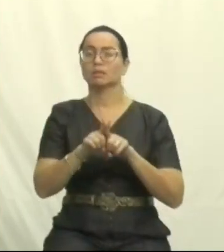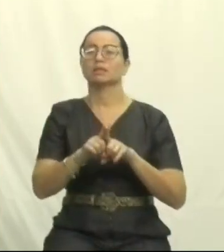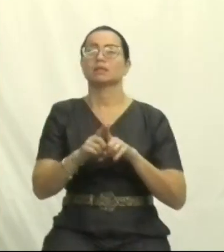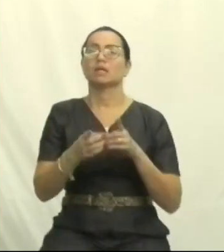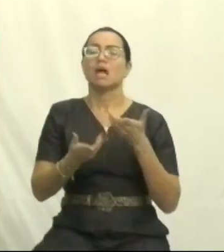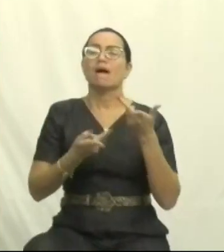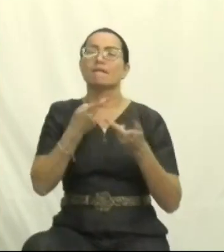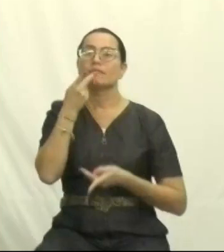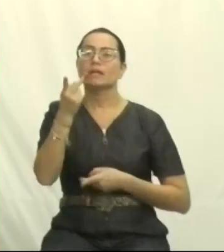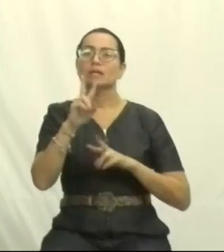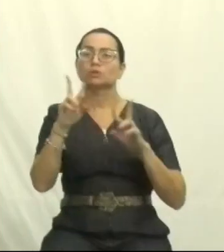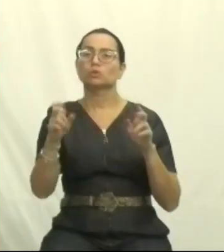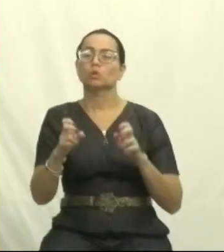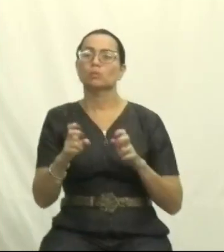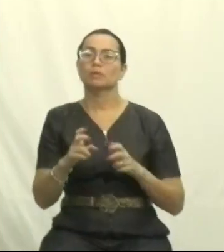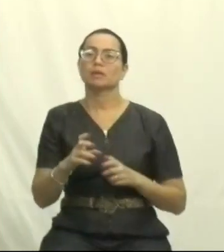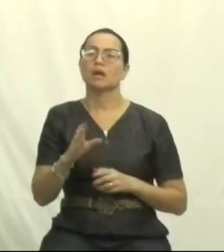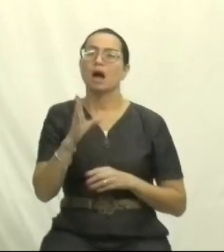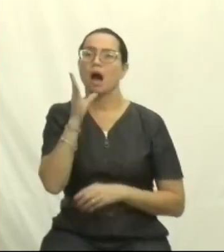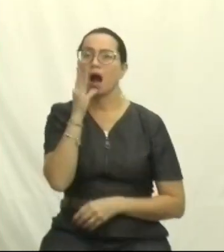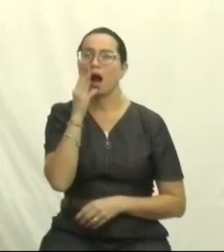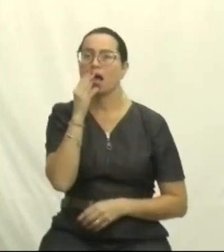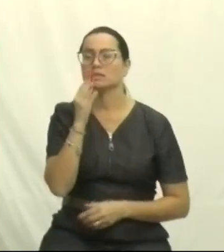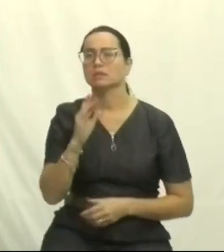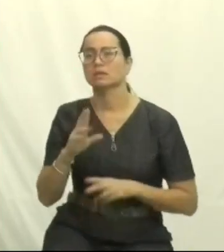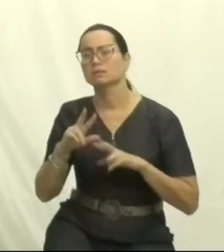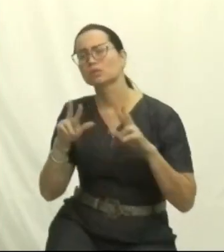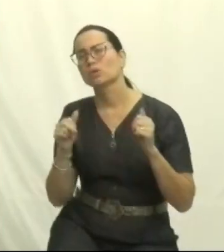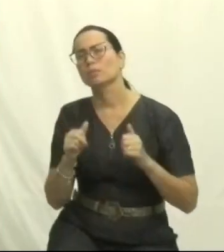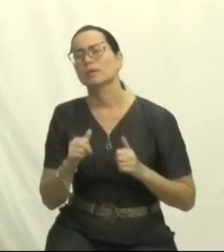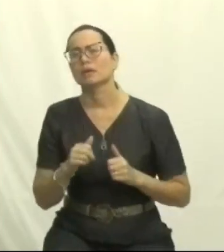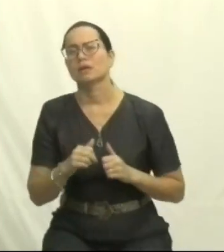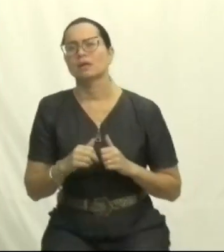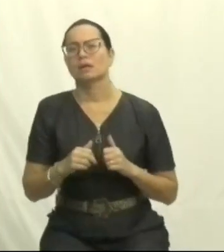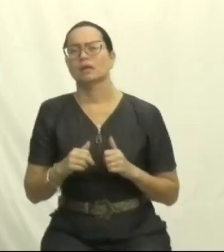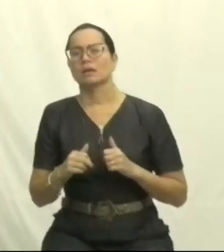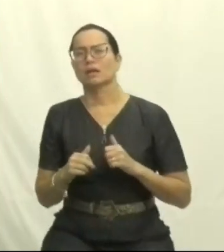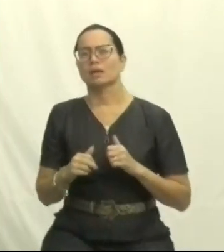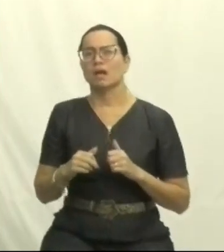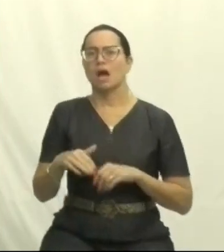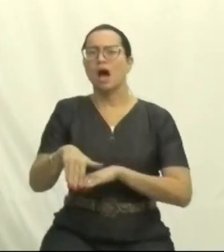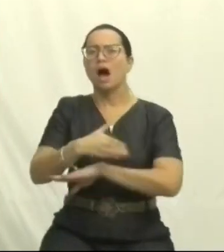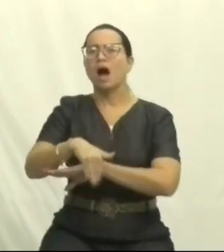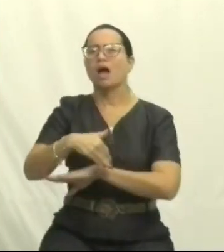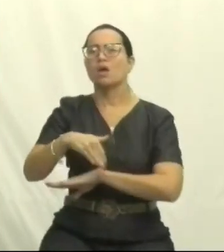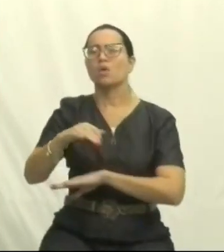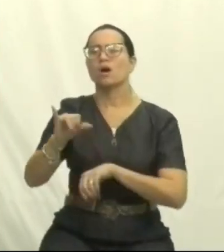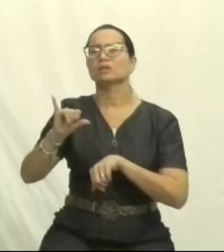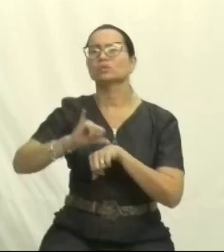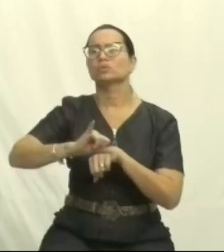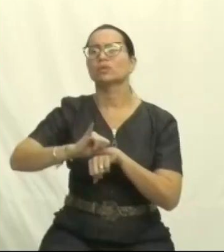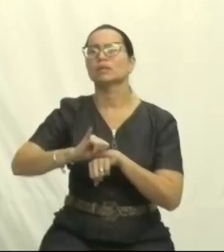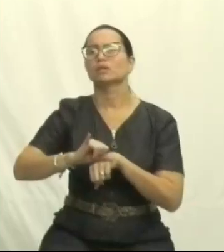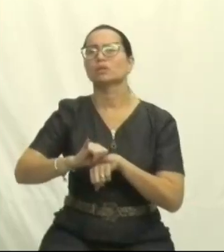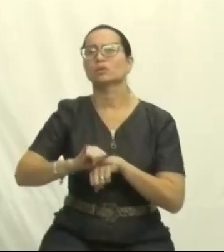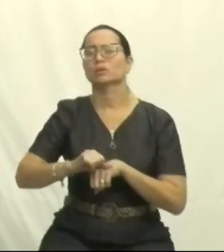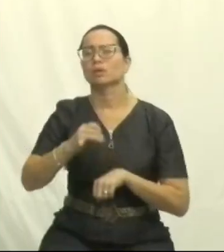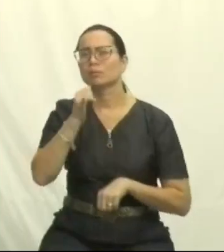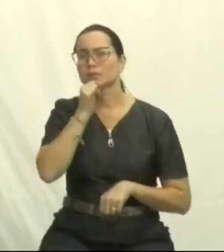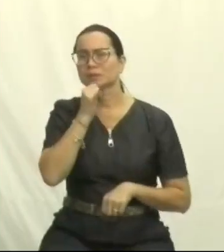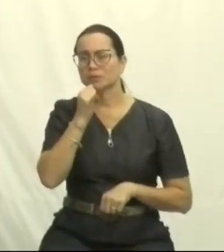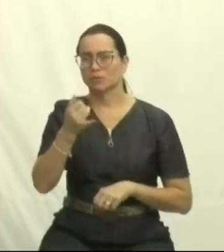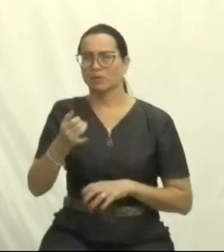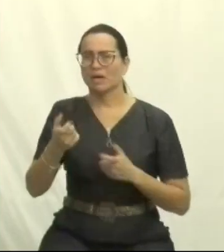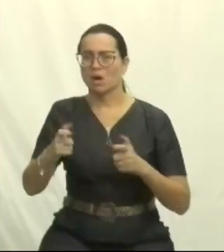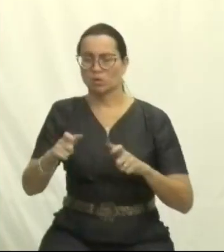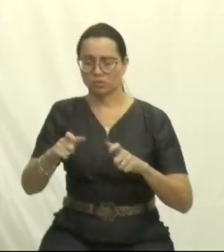Casam, em relação às questões, principalmente aqui nas ruas do centro, onde a Casam faz aquele rasgo,